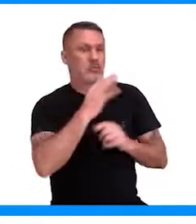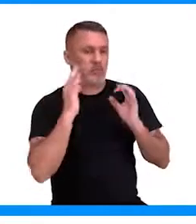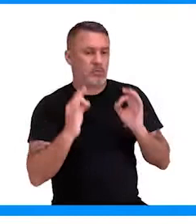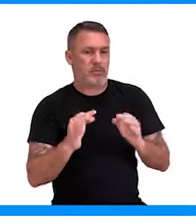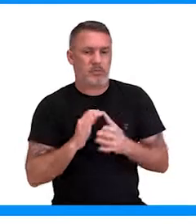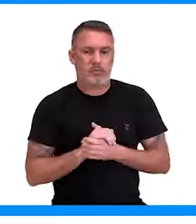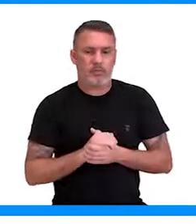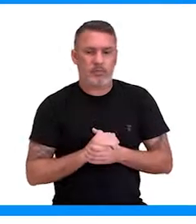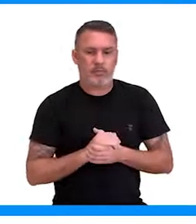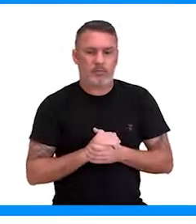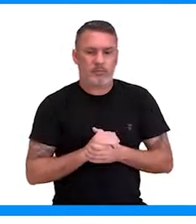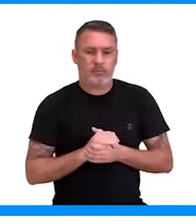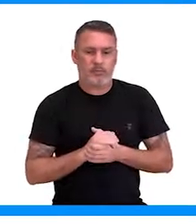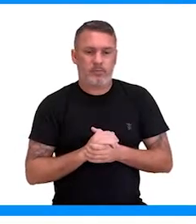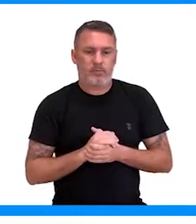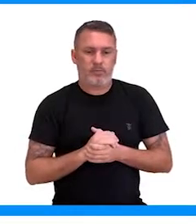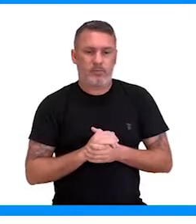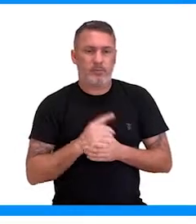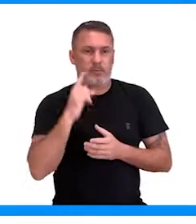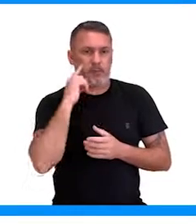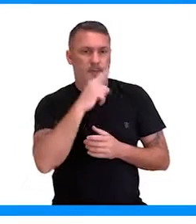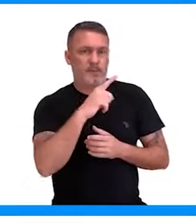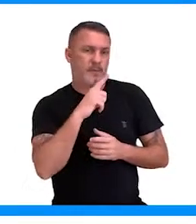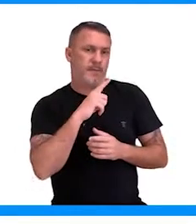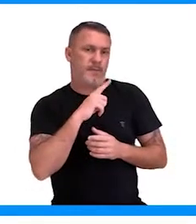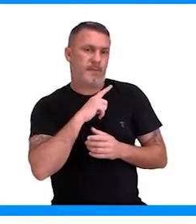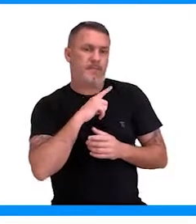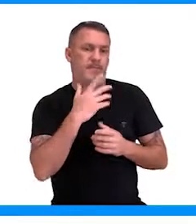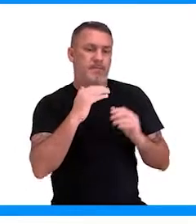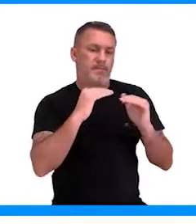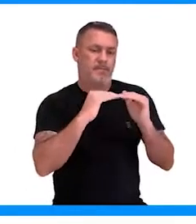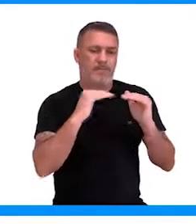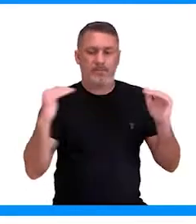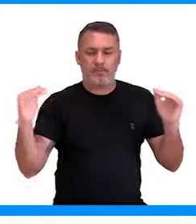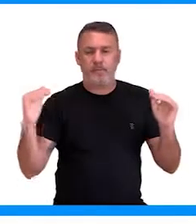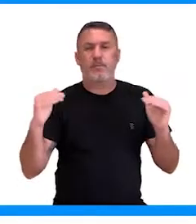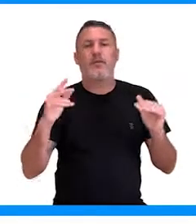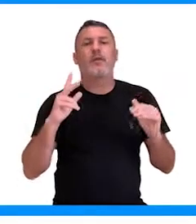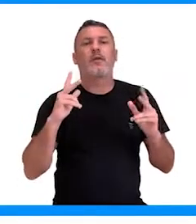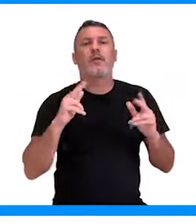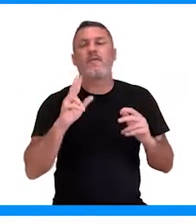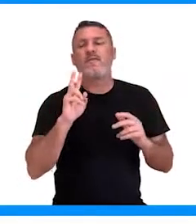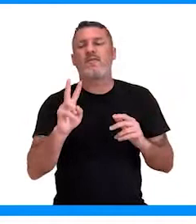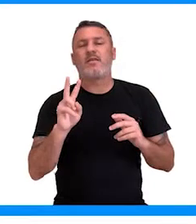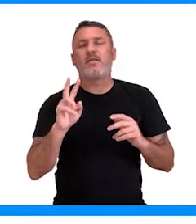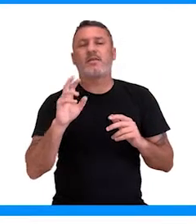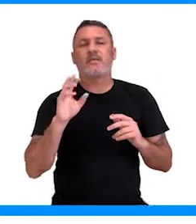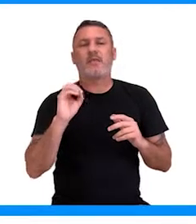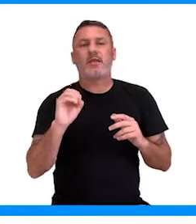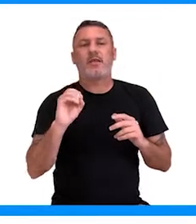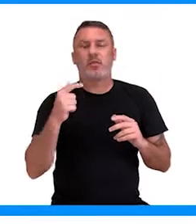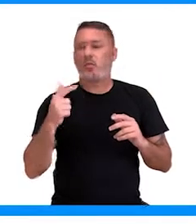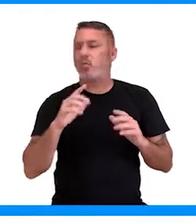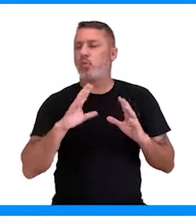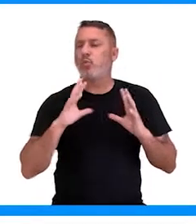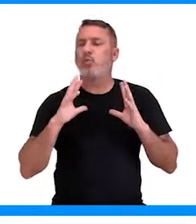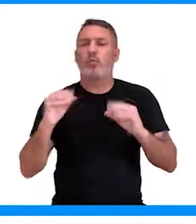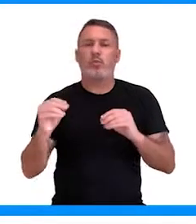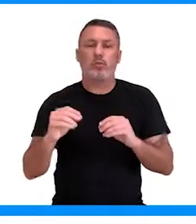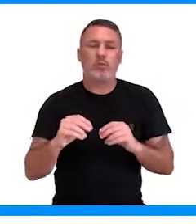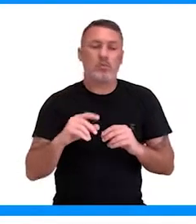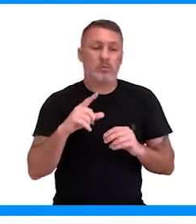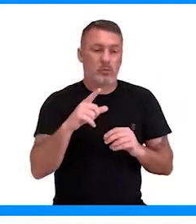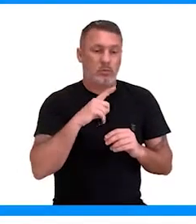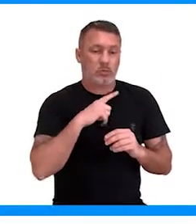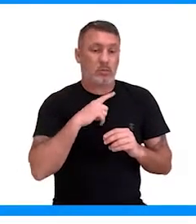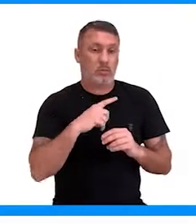aqui, ó. Alcance horizontal é igual a velocidade total aqui, tá? V0 ao quadrado, seno